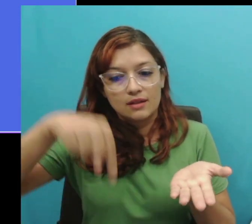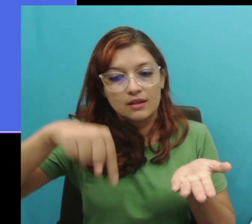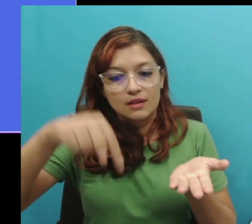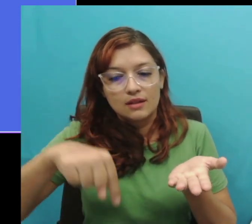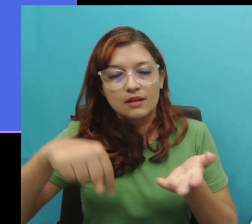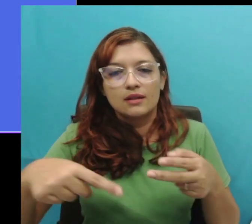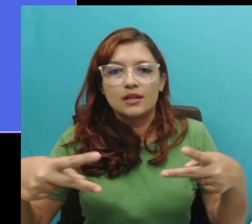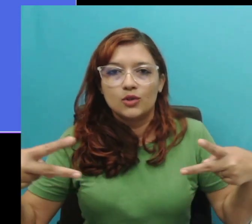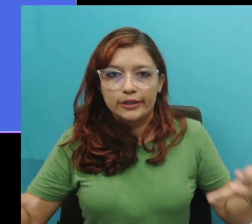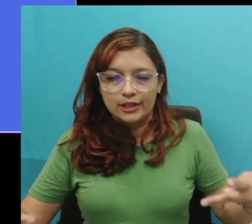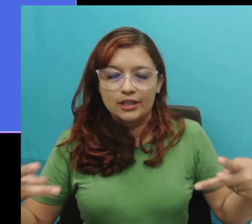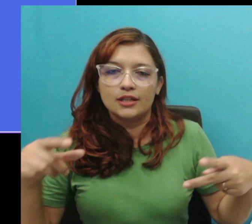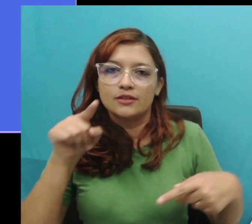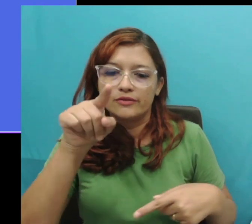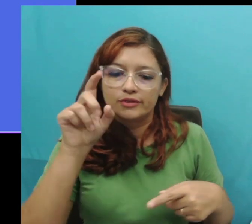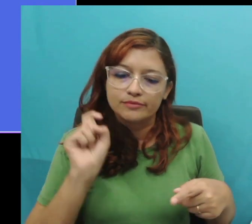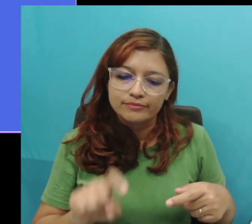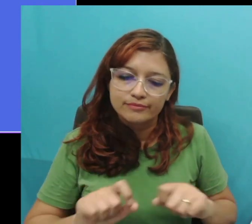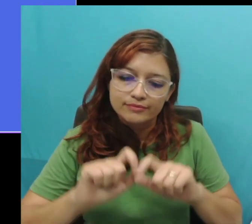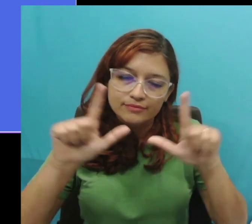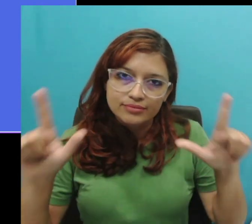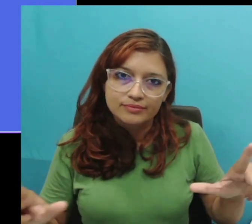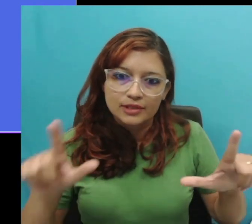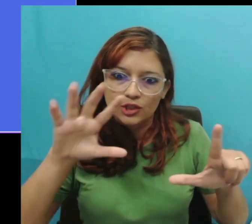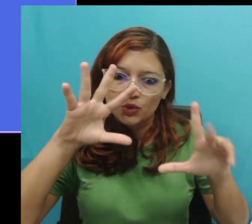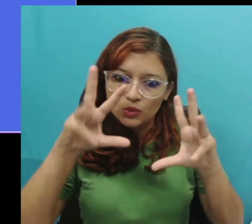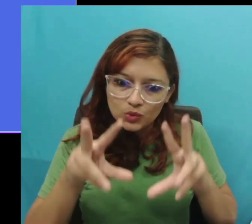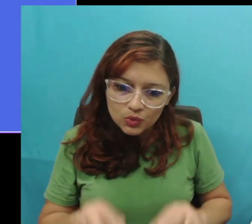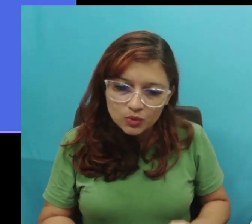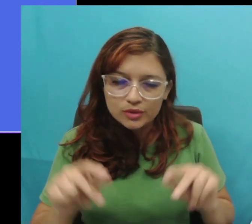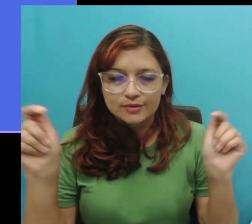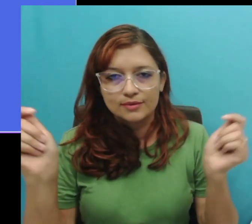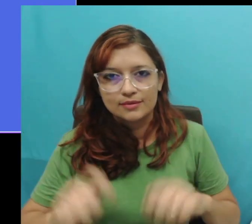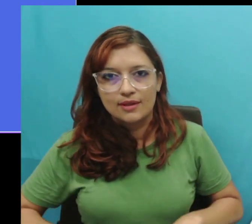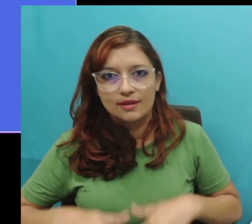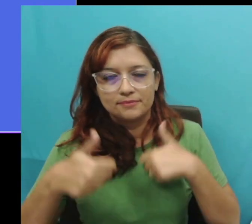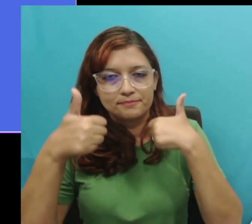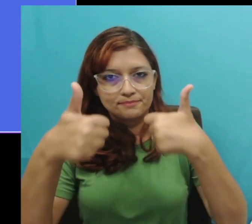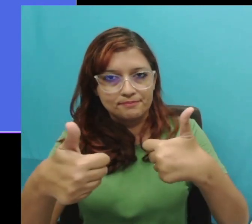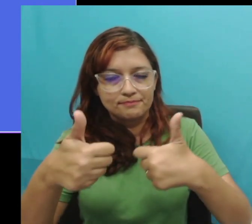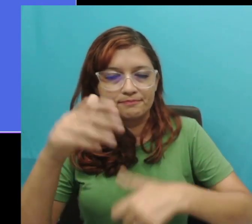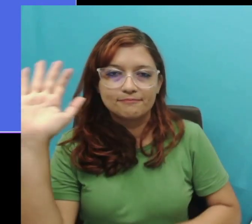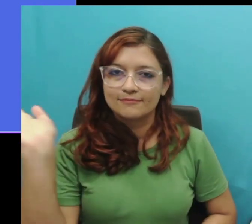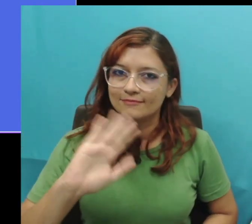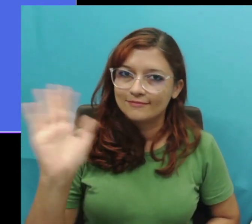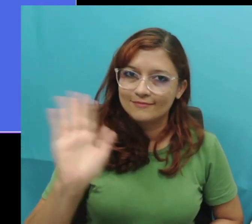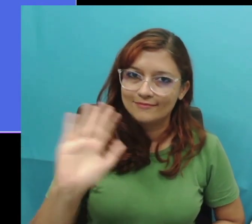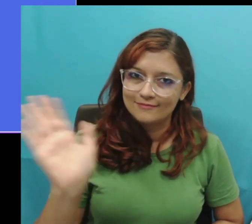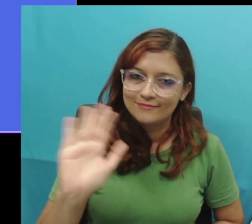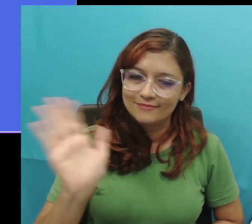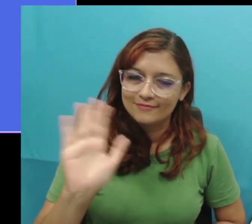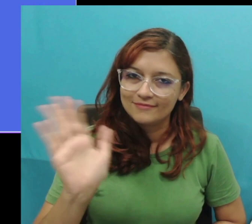aqui na descrição do vídeo para que você possa acessar o artigo completo, certo? Tchau!